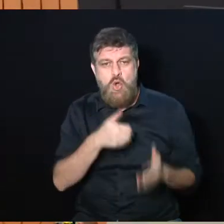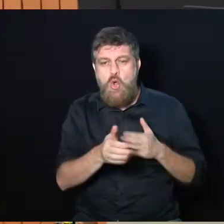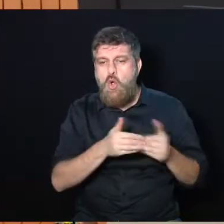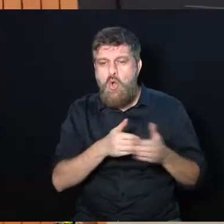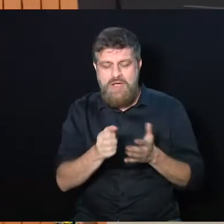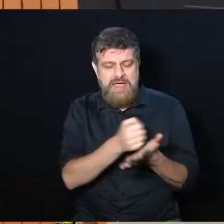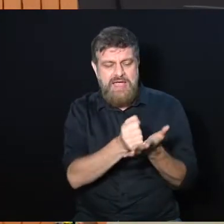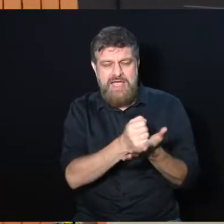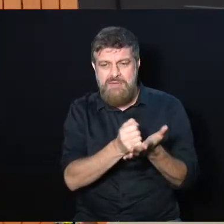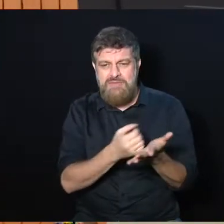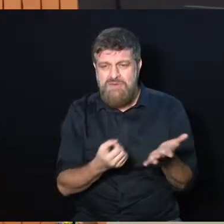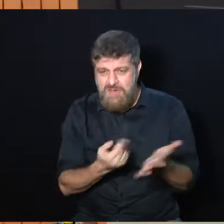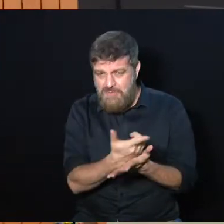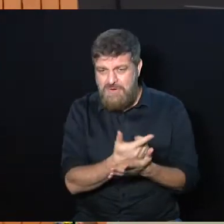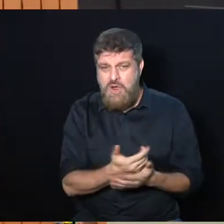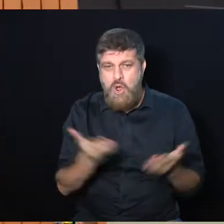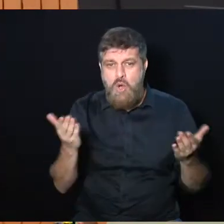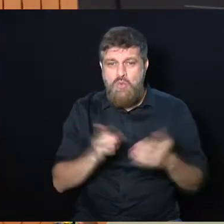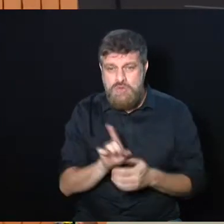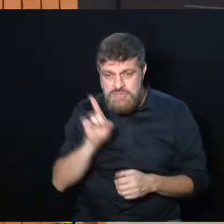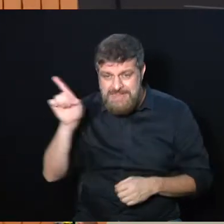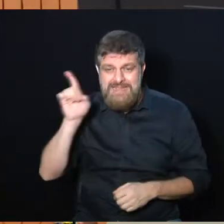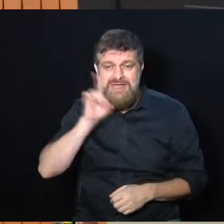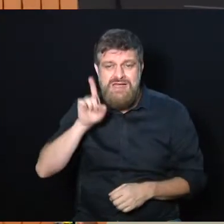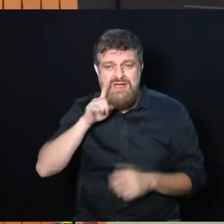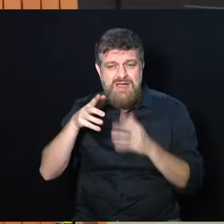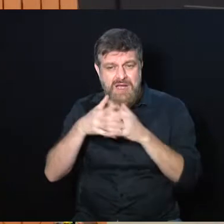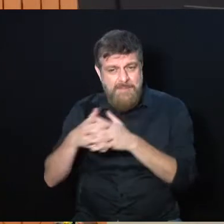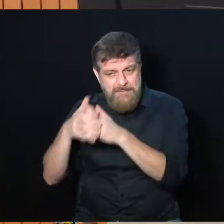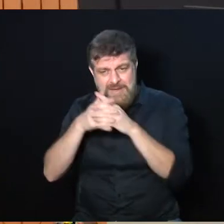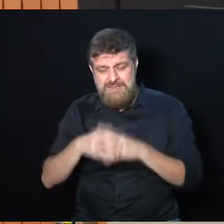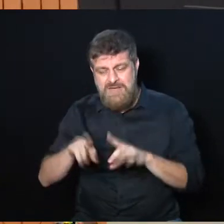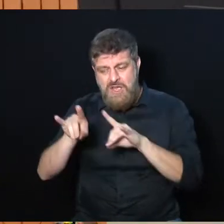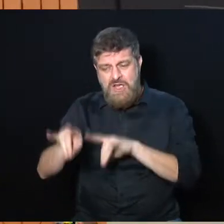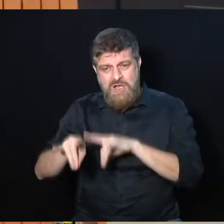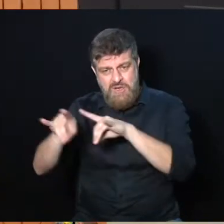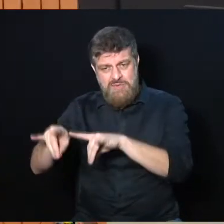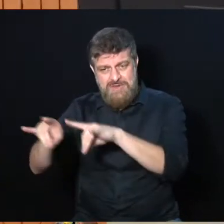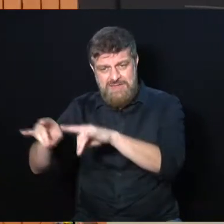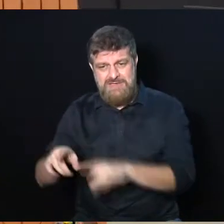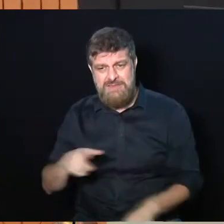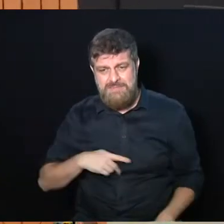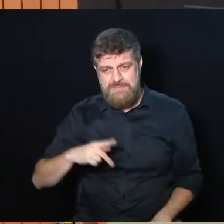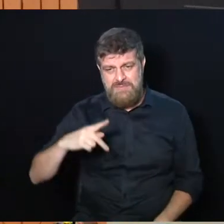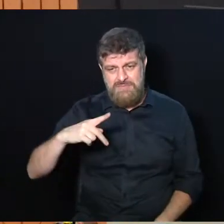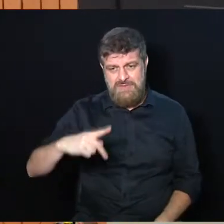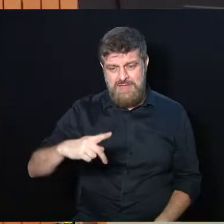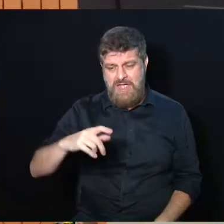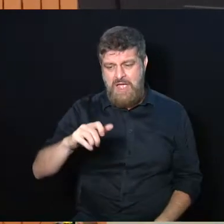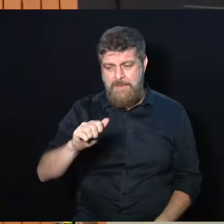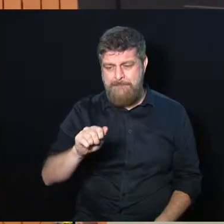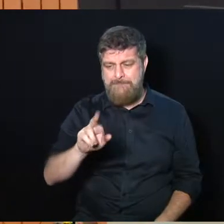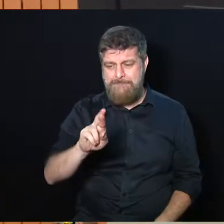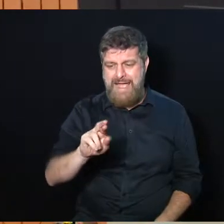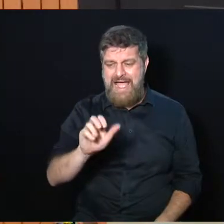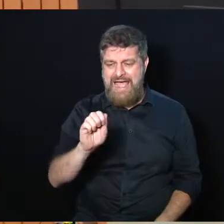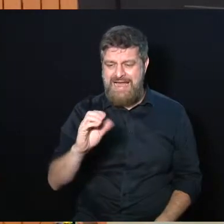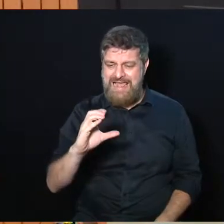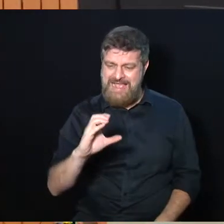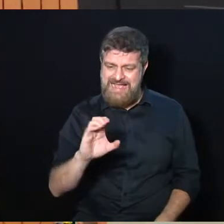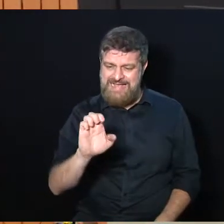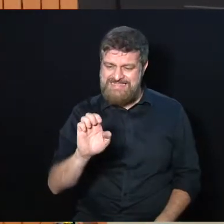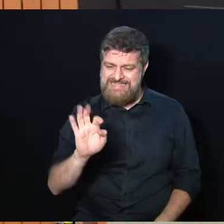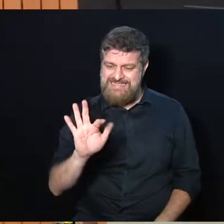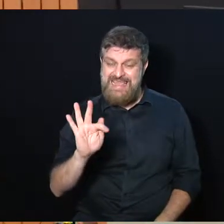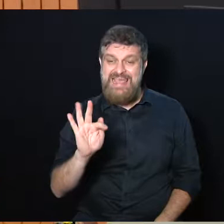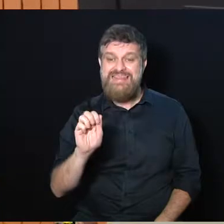Paracetamol, hoje no Reino Unido e nos Estados Unidos e na Austrália, é uma das principais causas de transplante hepático, por causa